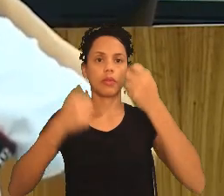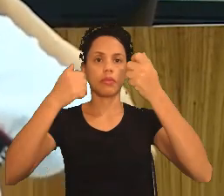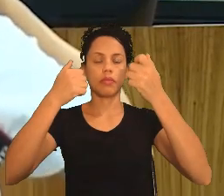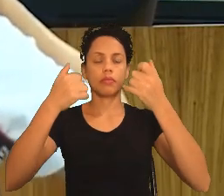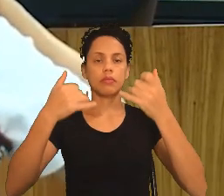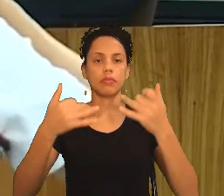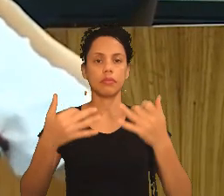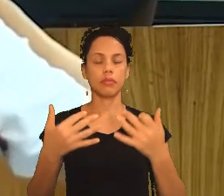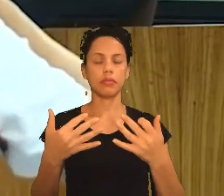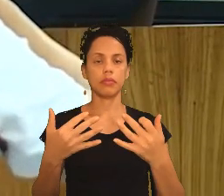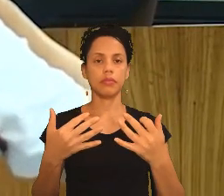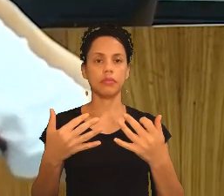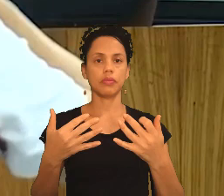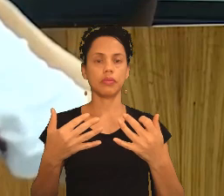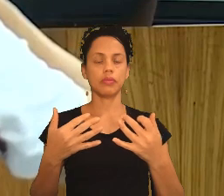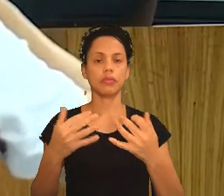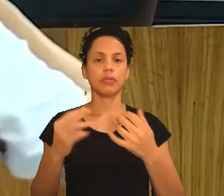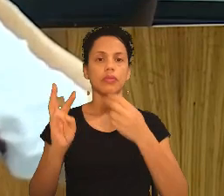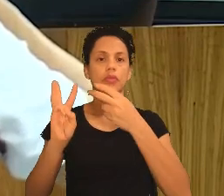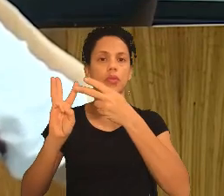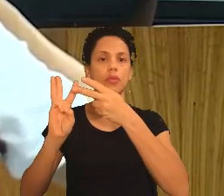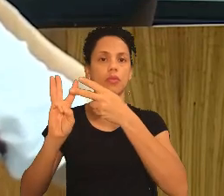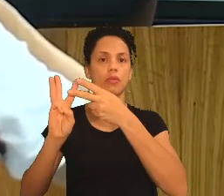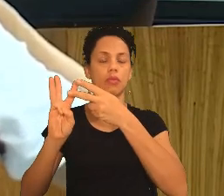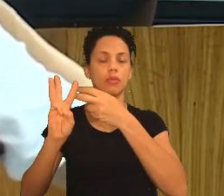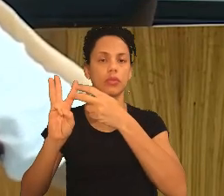panela, é o mais novo.